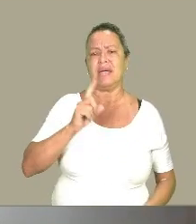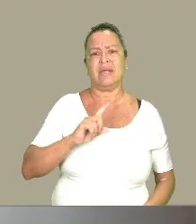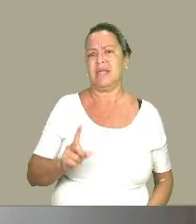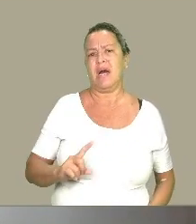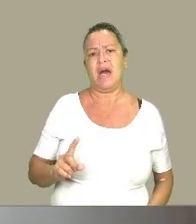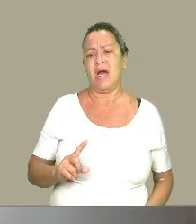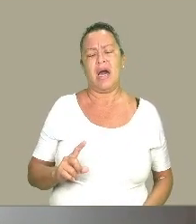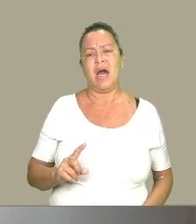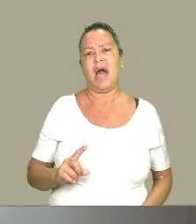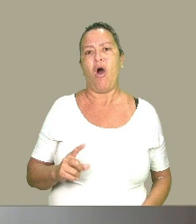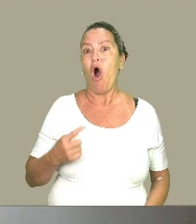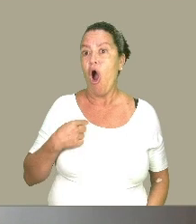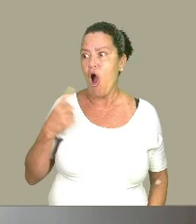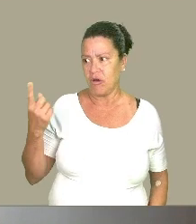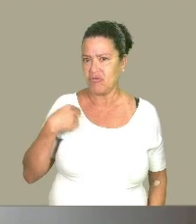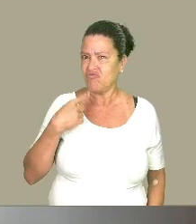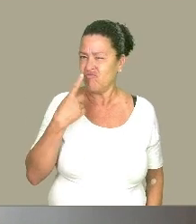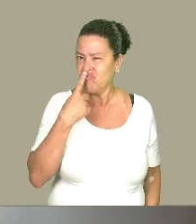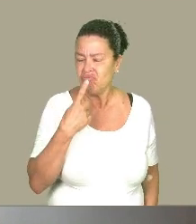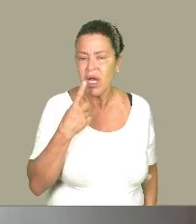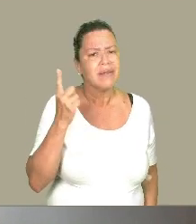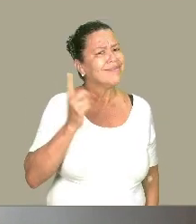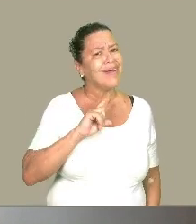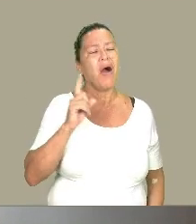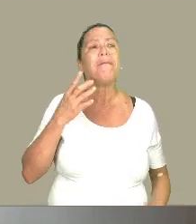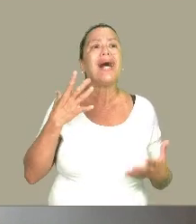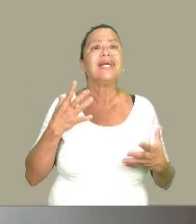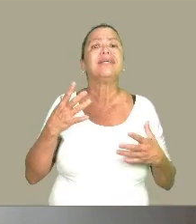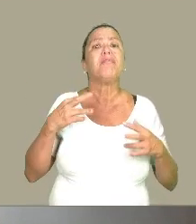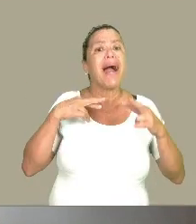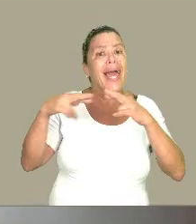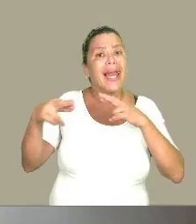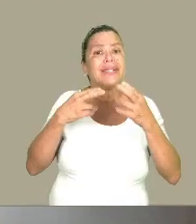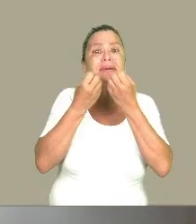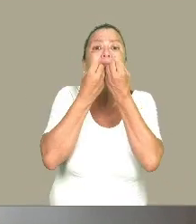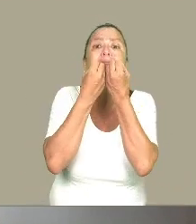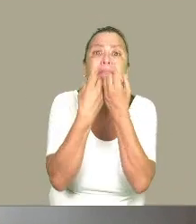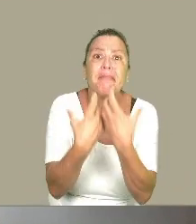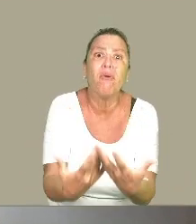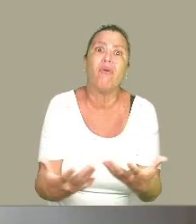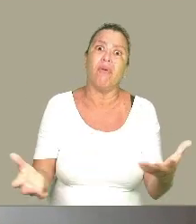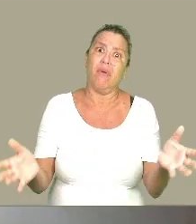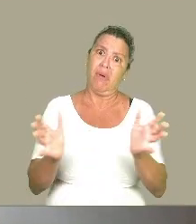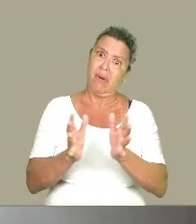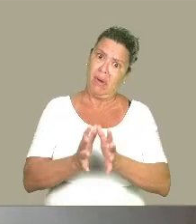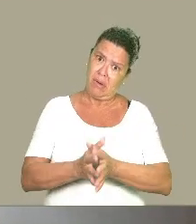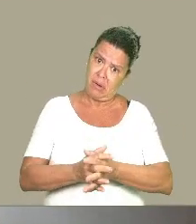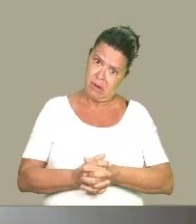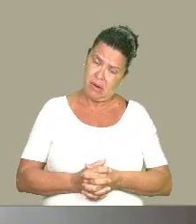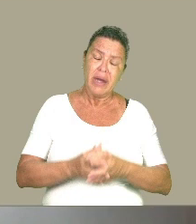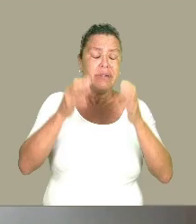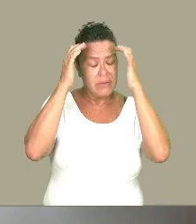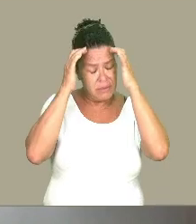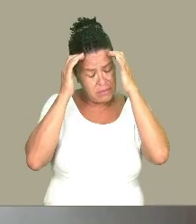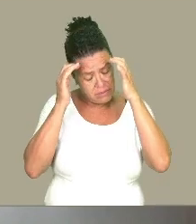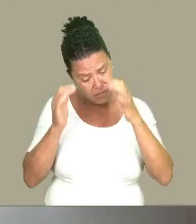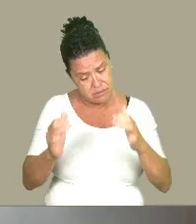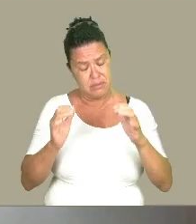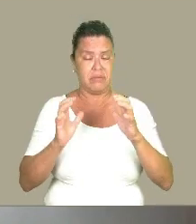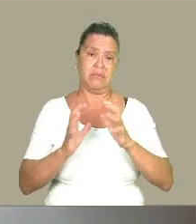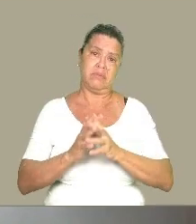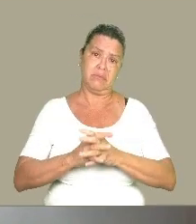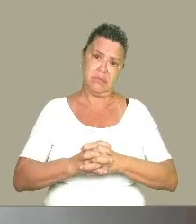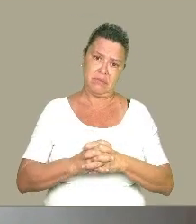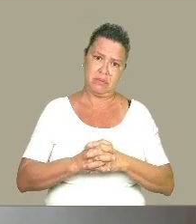precisam ser os confidentes, mas minimamente precisam ter uma relação de respeito entre eles,